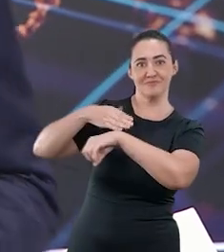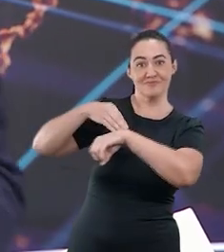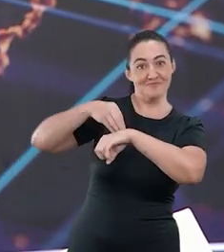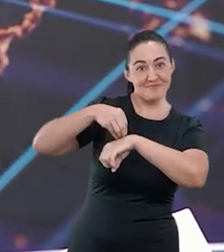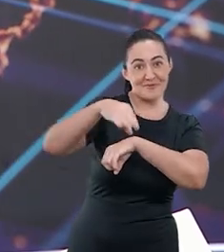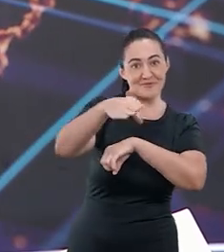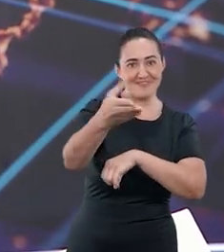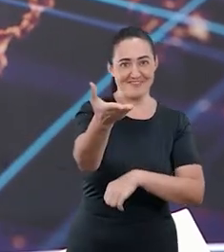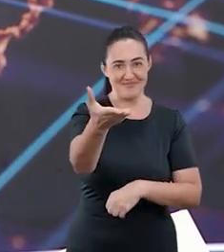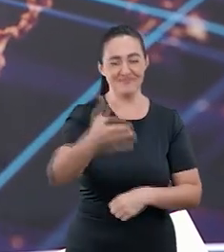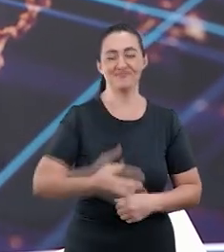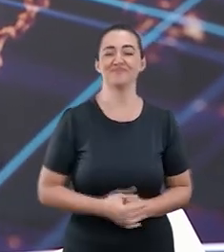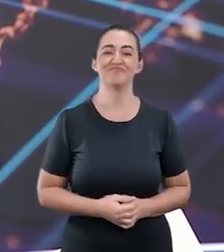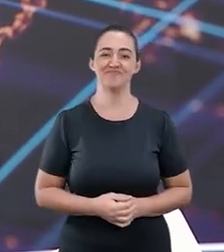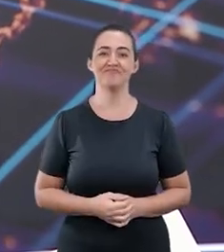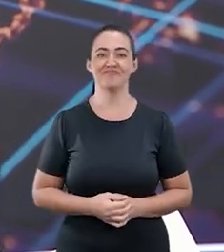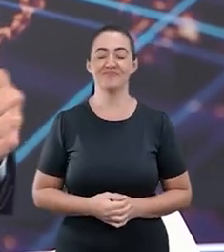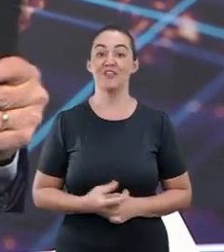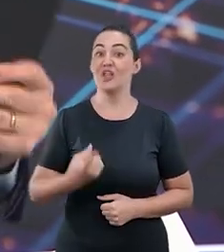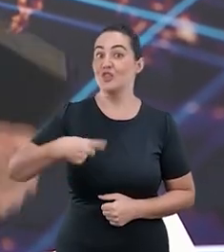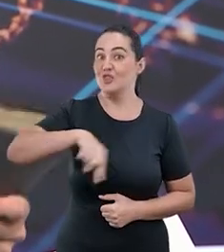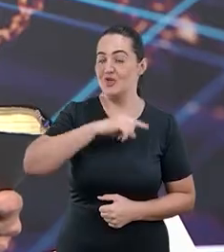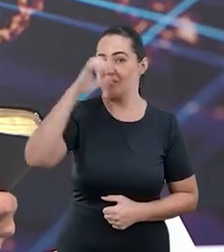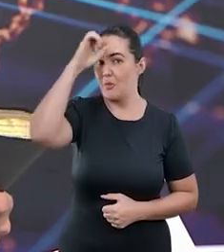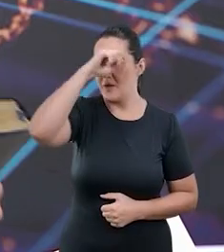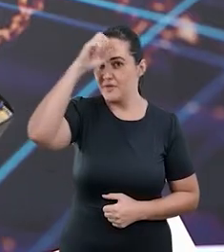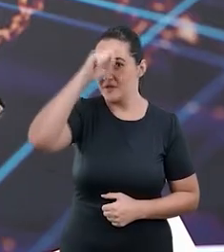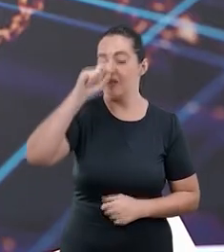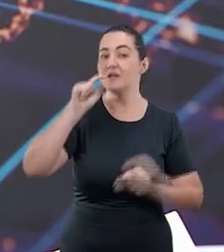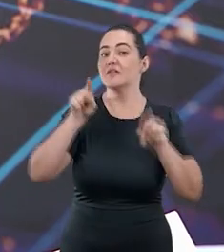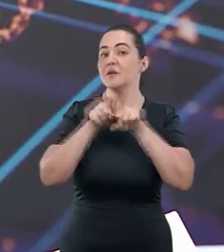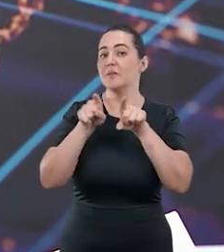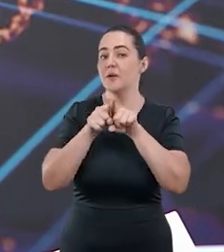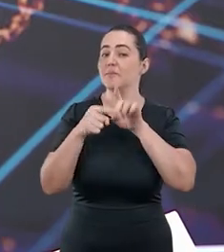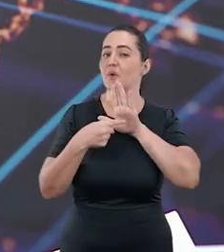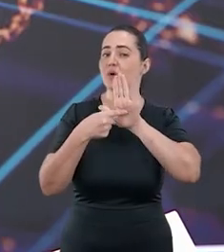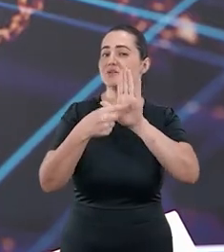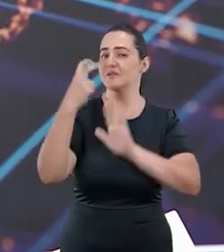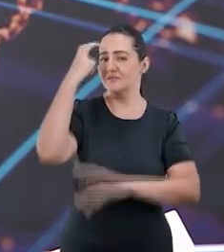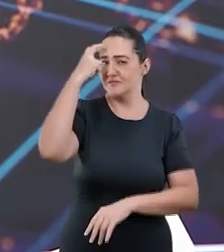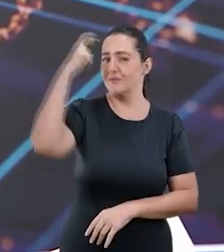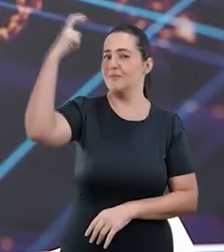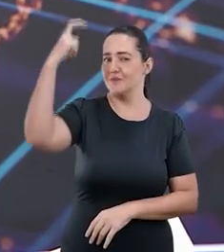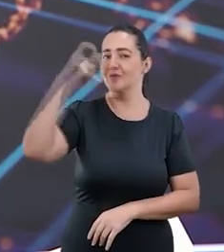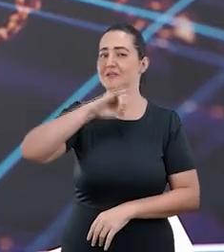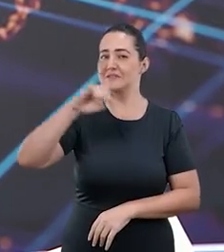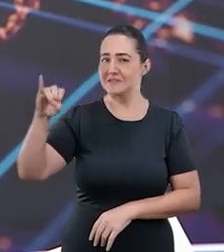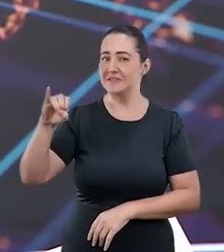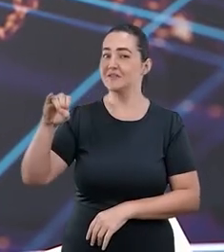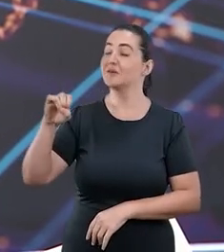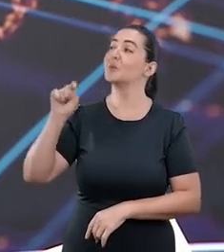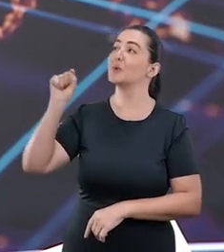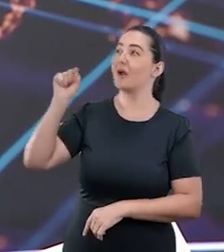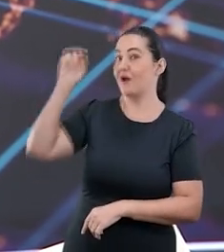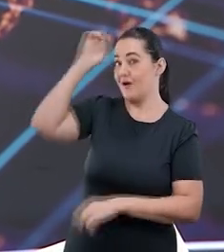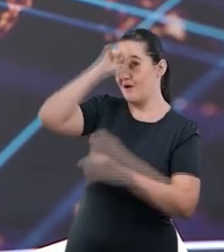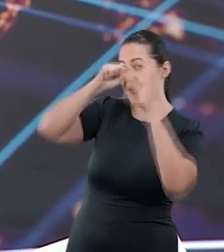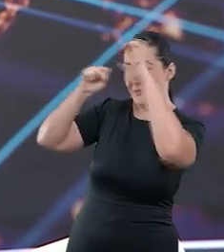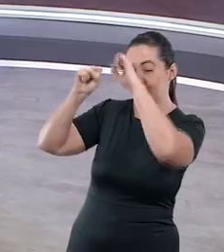vida. Nós vamos demonstrar sabedoria ao entender a revelação e viver de acordo